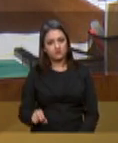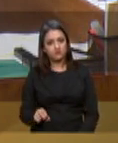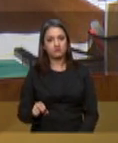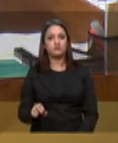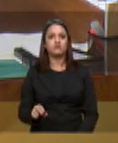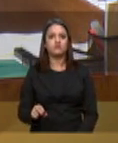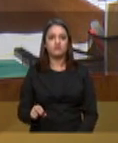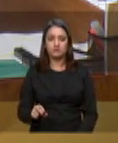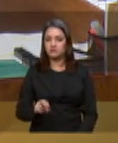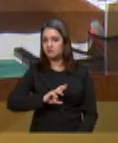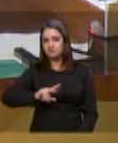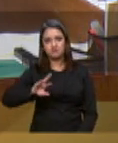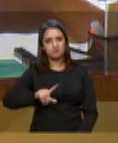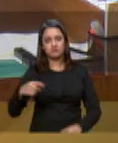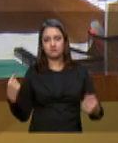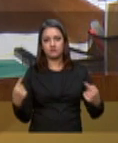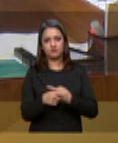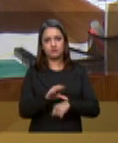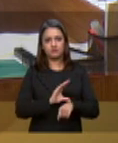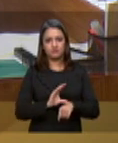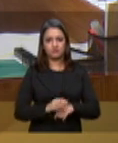de inconstitucionalidade.